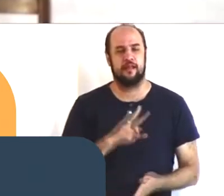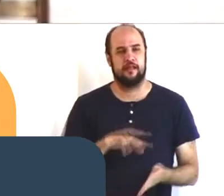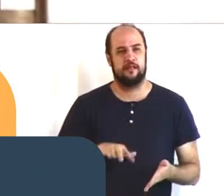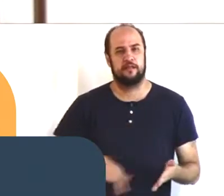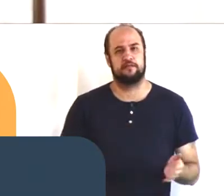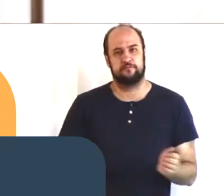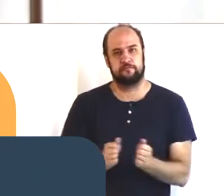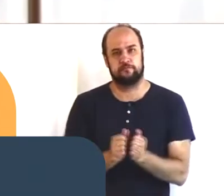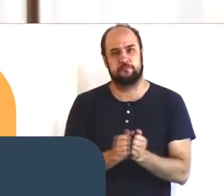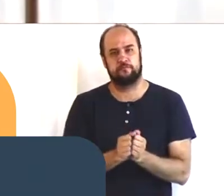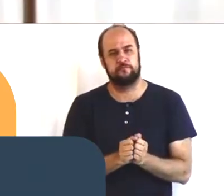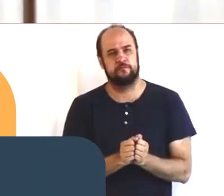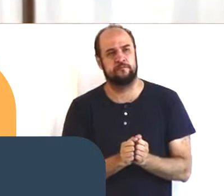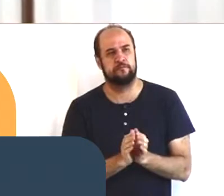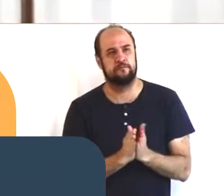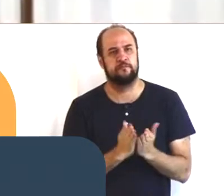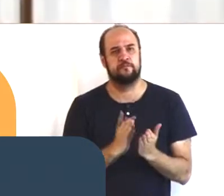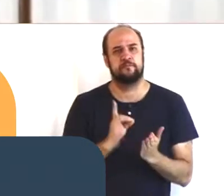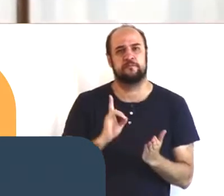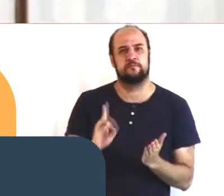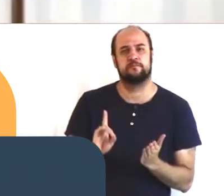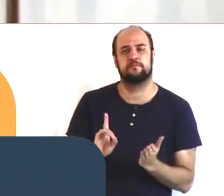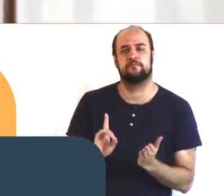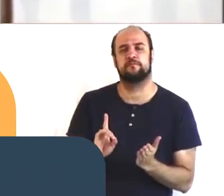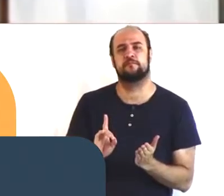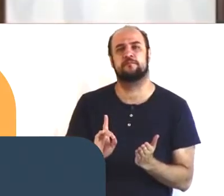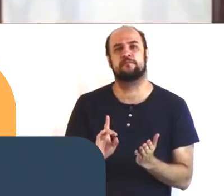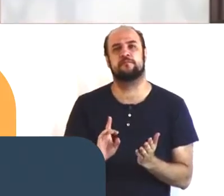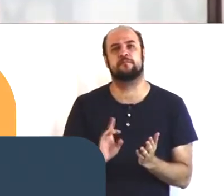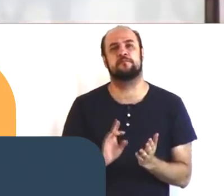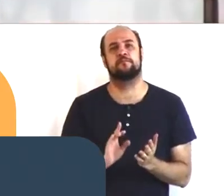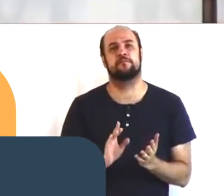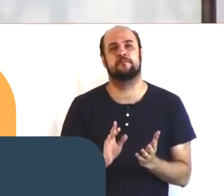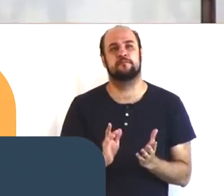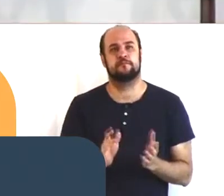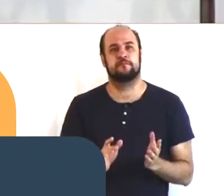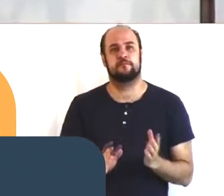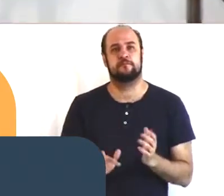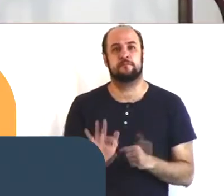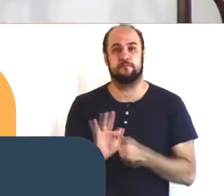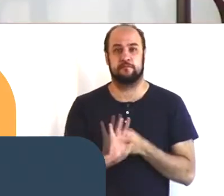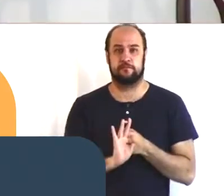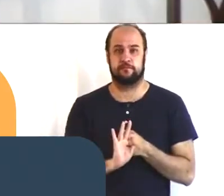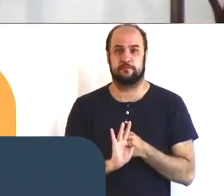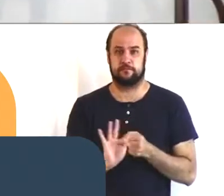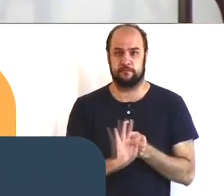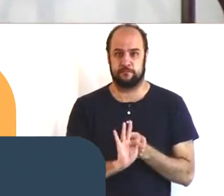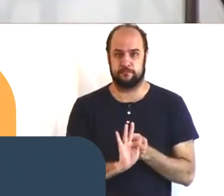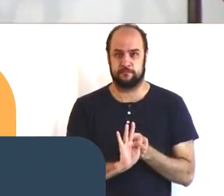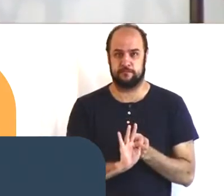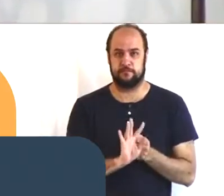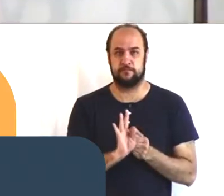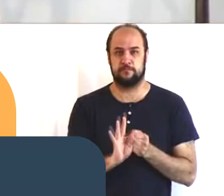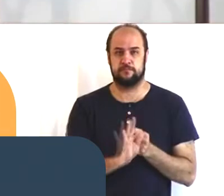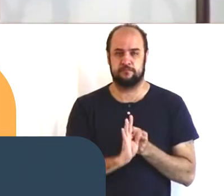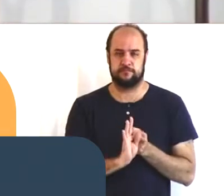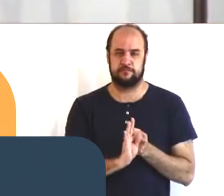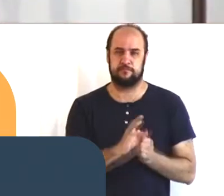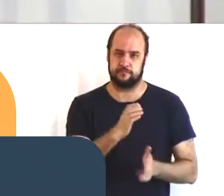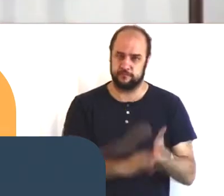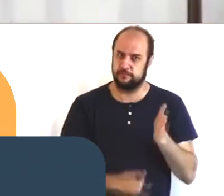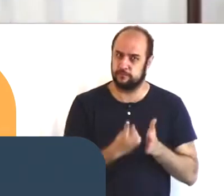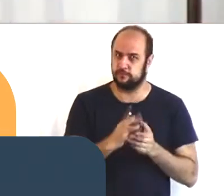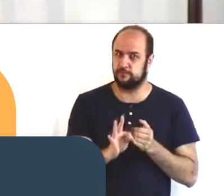leiamos juntos um texto da palavra de Deus, que está em Tiago, capítulo 1. Tiago, capítulo